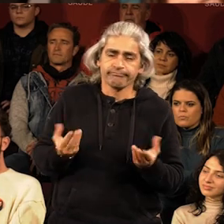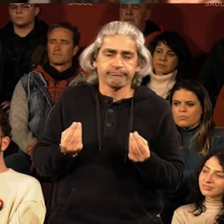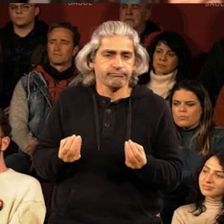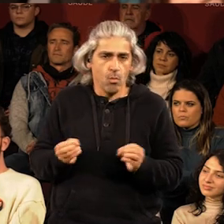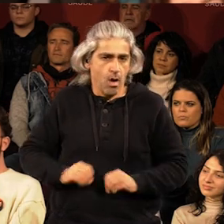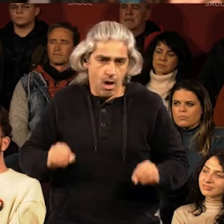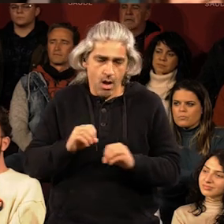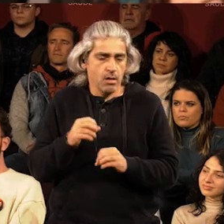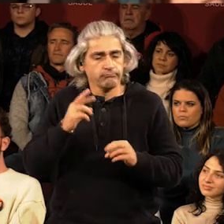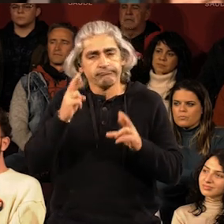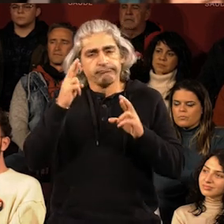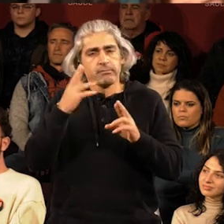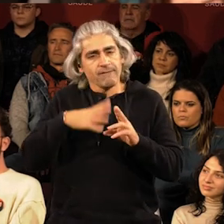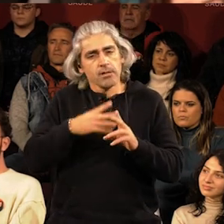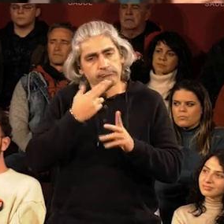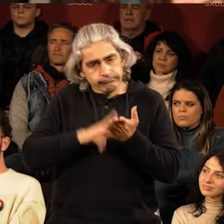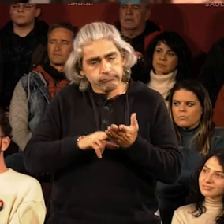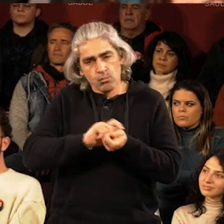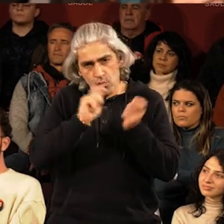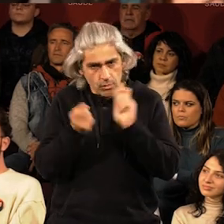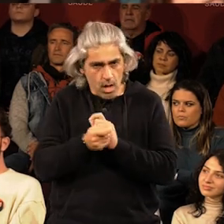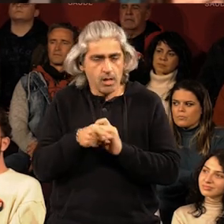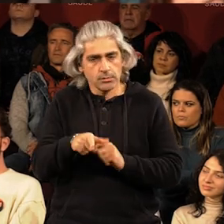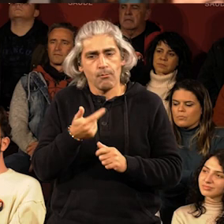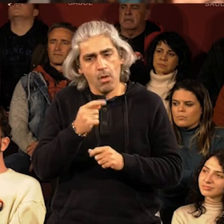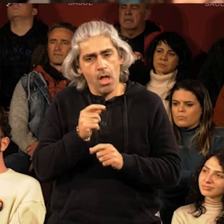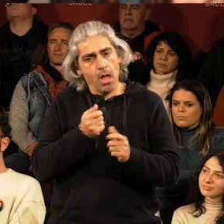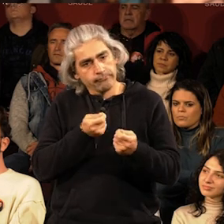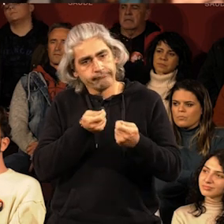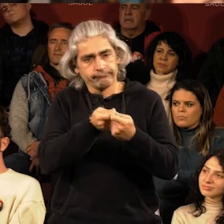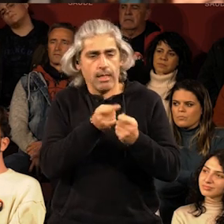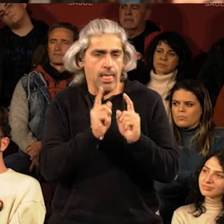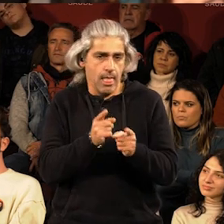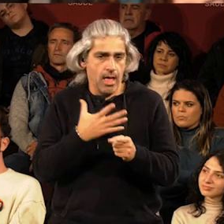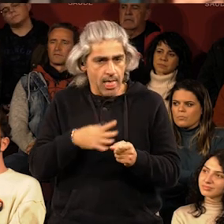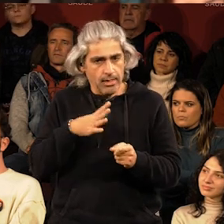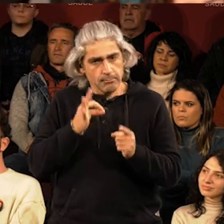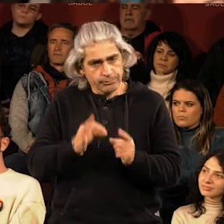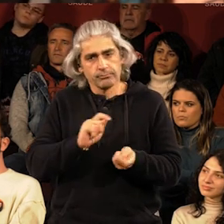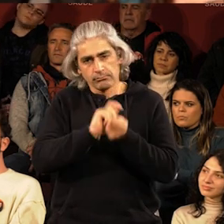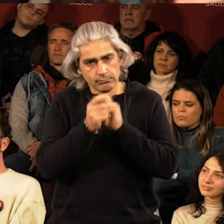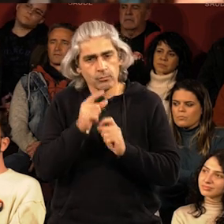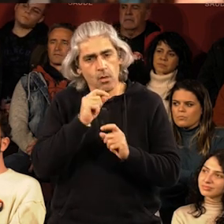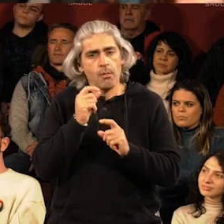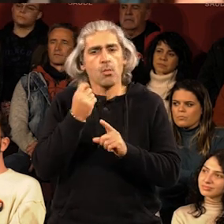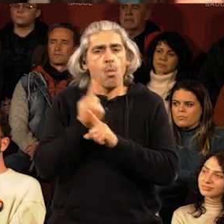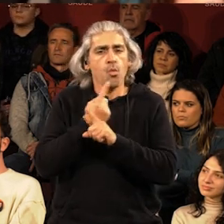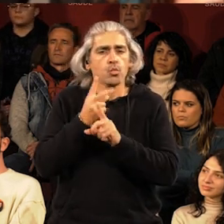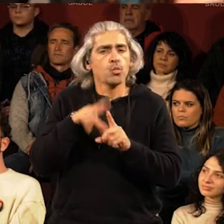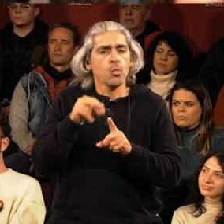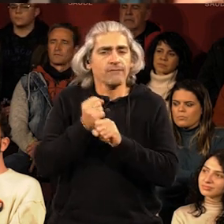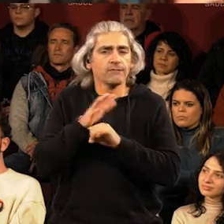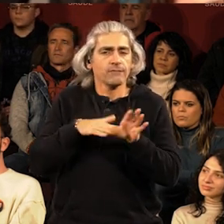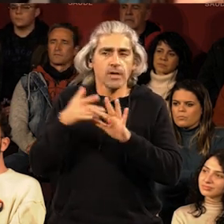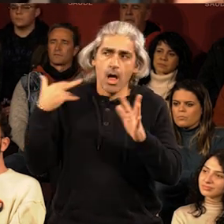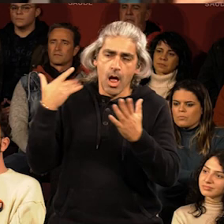mudança o bloco de esquerda responde a essa sede de mudança em nome do que nunca foi feito é certo tenho a certeza que